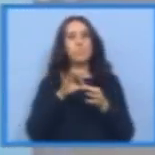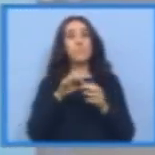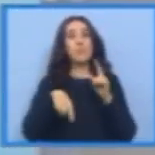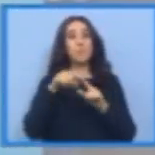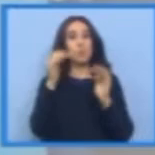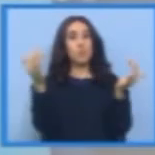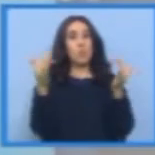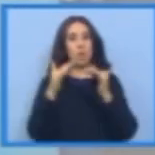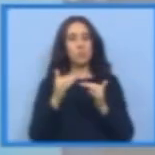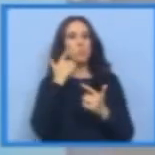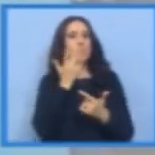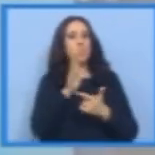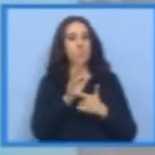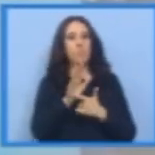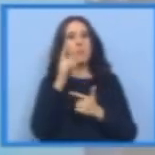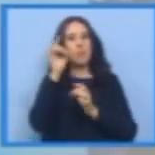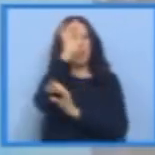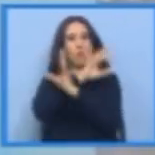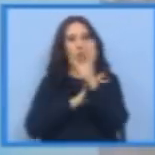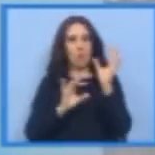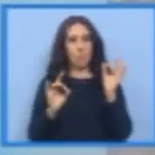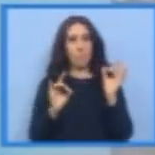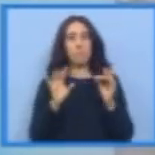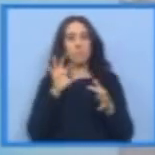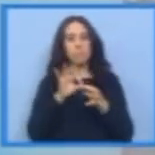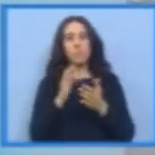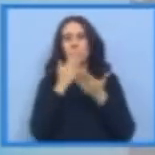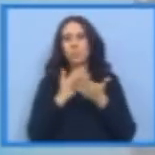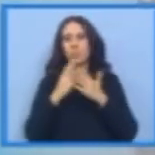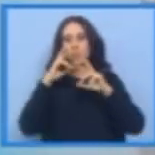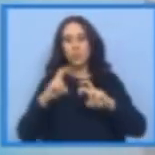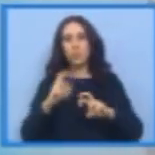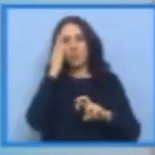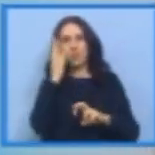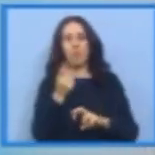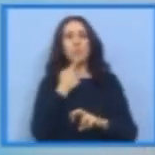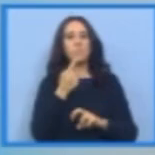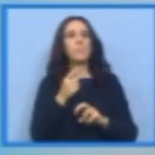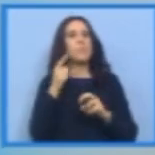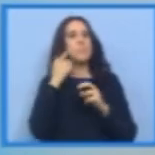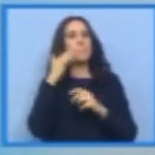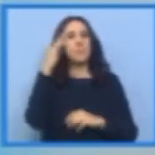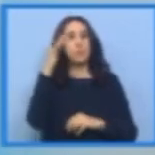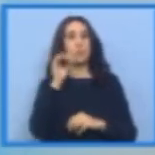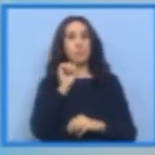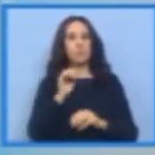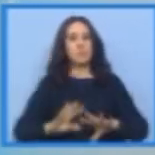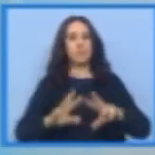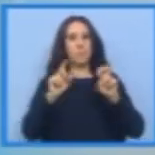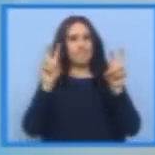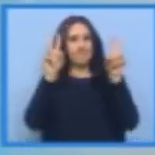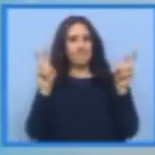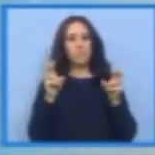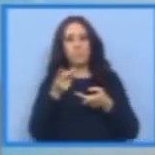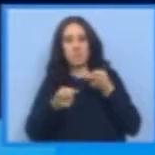refugiados, nomeadamente a caminho da Europa, como revelam dados do estudo Migrações e Desenvolvimento, que hoje vamos analisar com